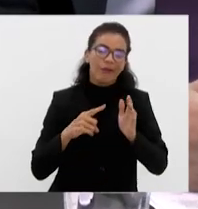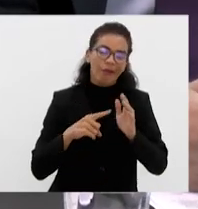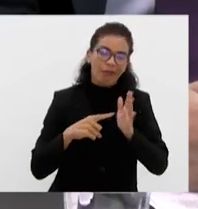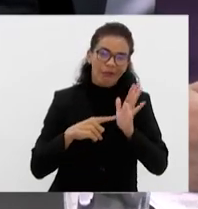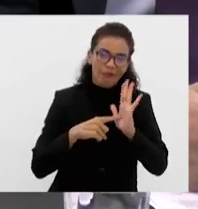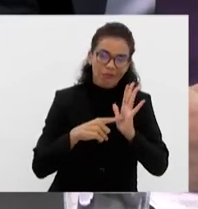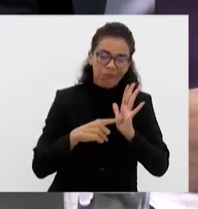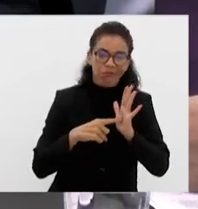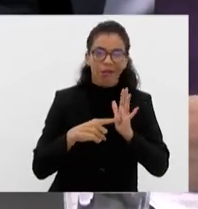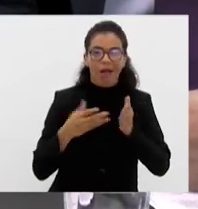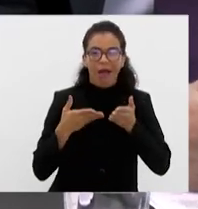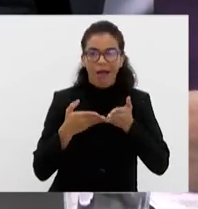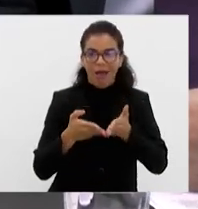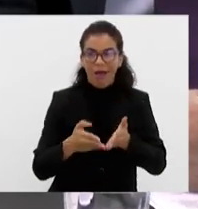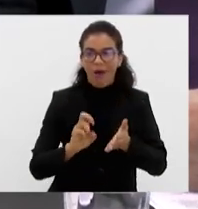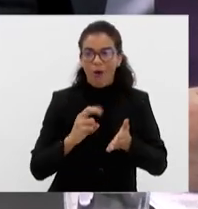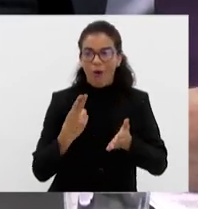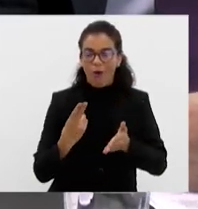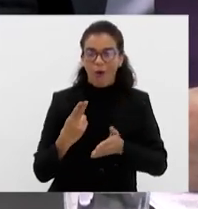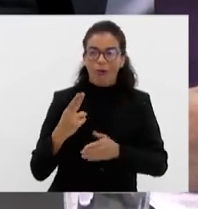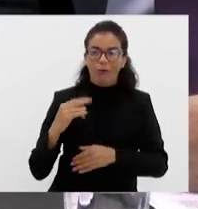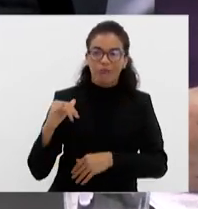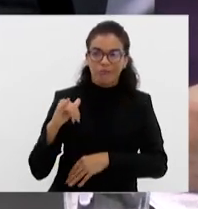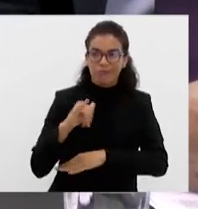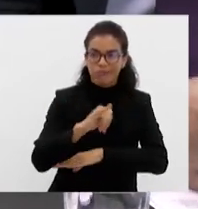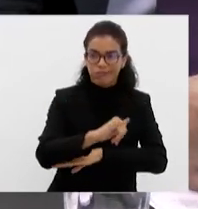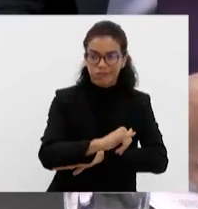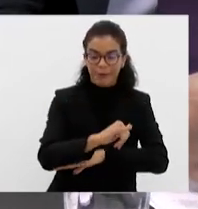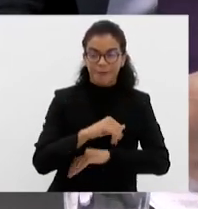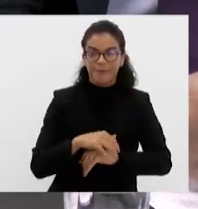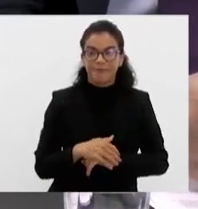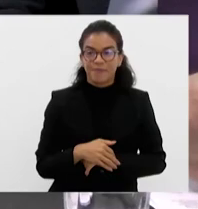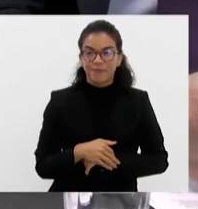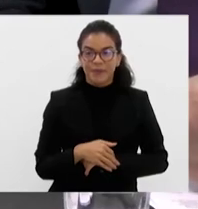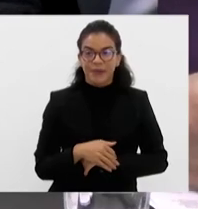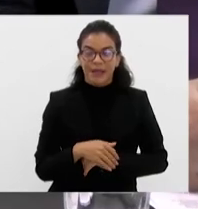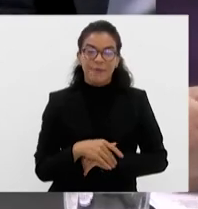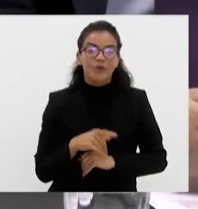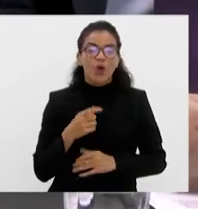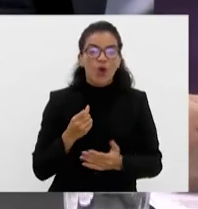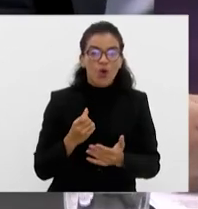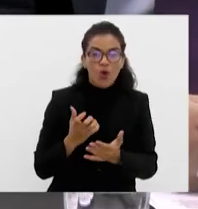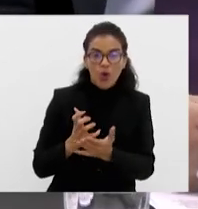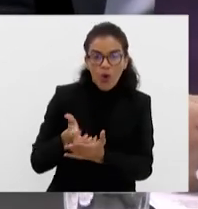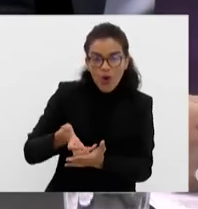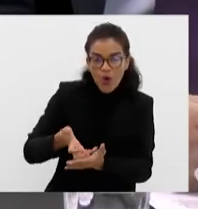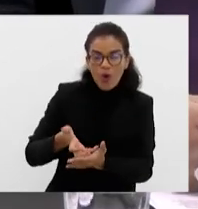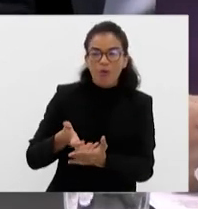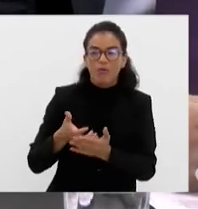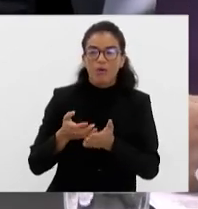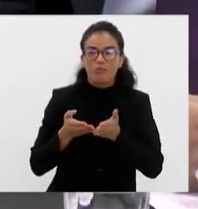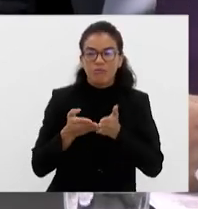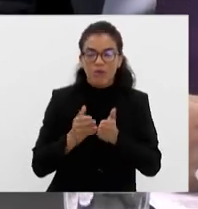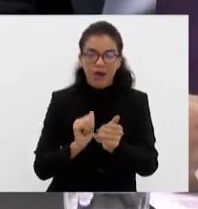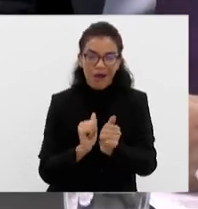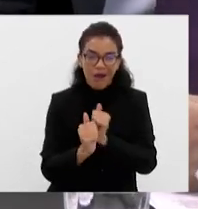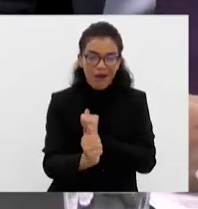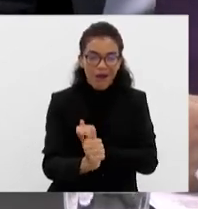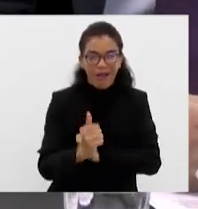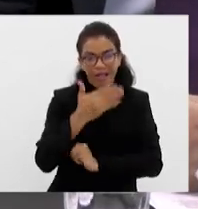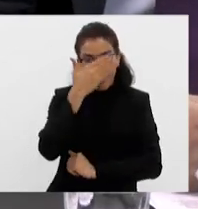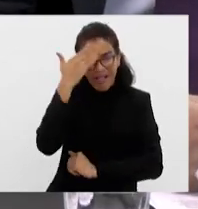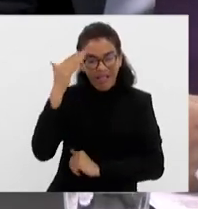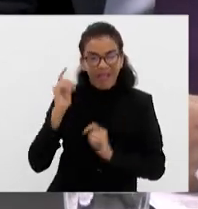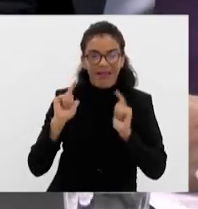e aéreos é devido nas seguintes hipóteses: aquisição de embarcações de esporte ou recreio e